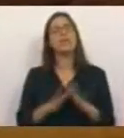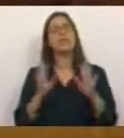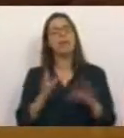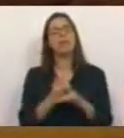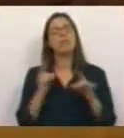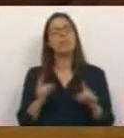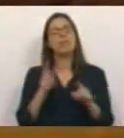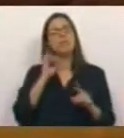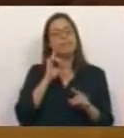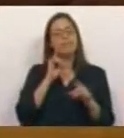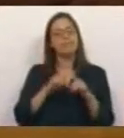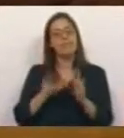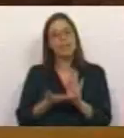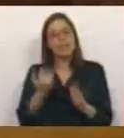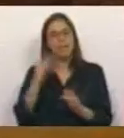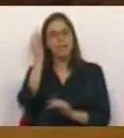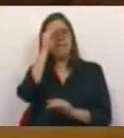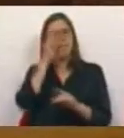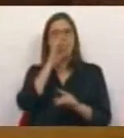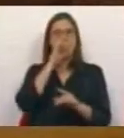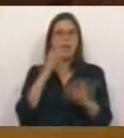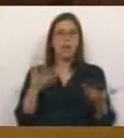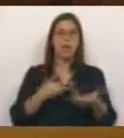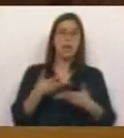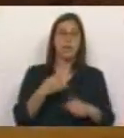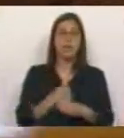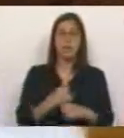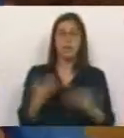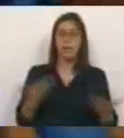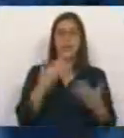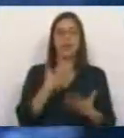também porque importa remover a falsidade e a mentira nas relações laborais. Muito obrigado.